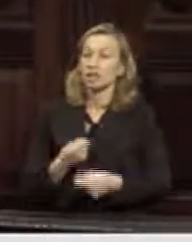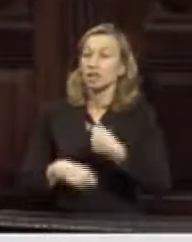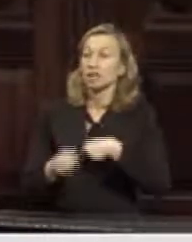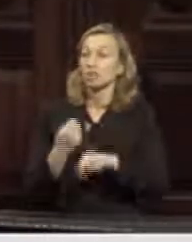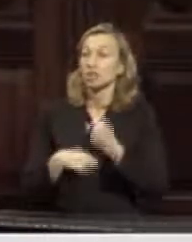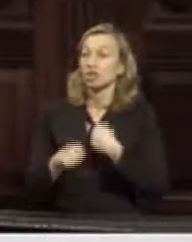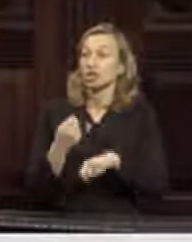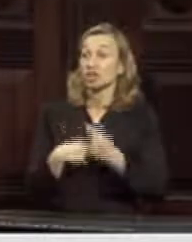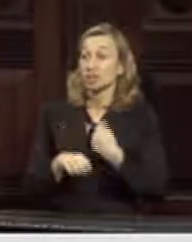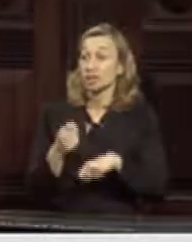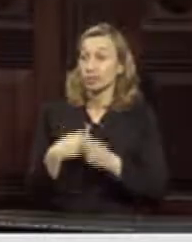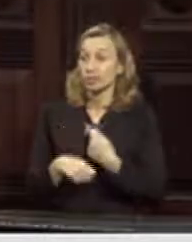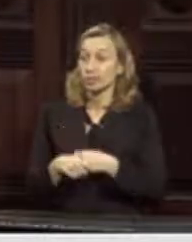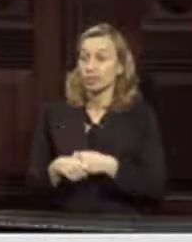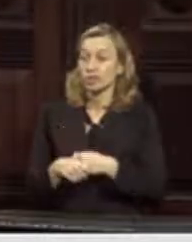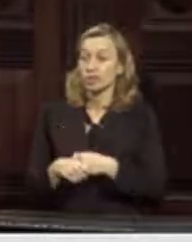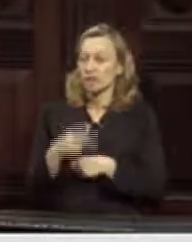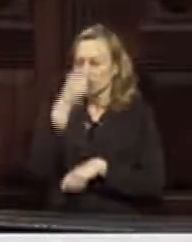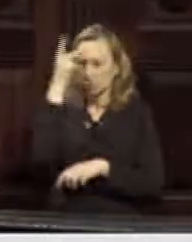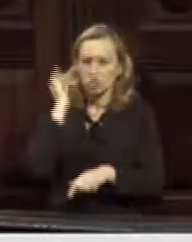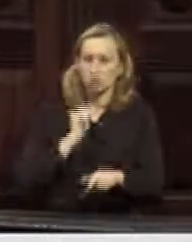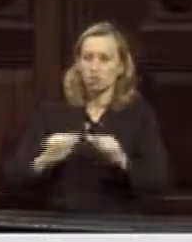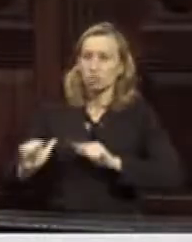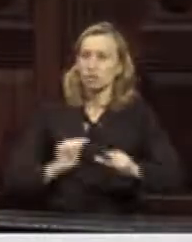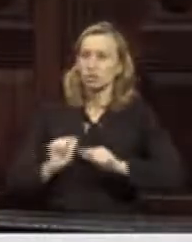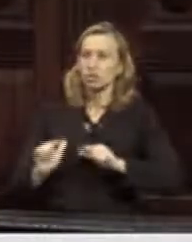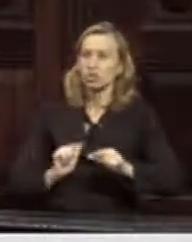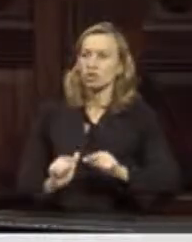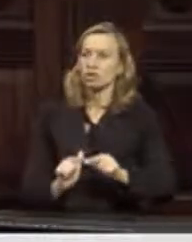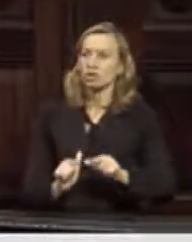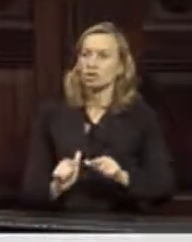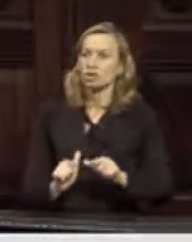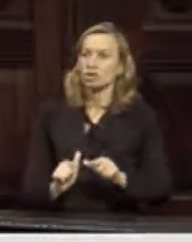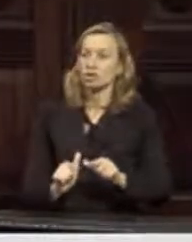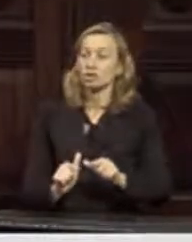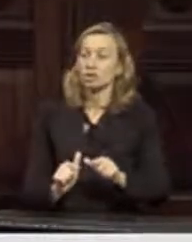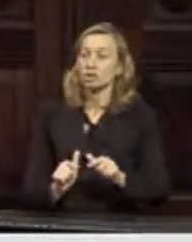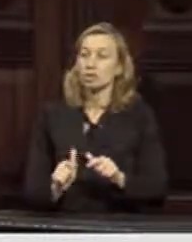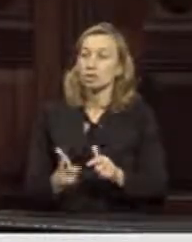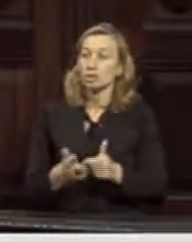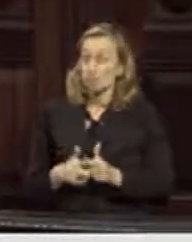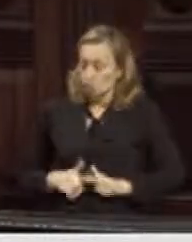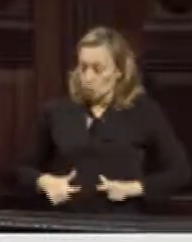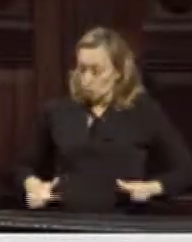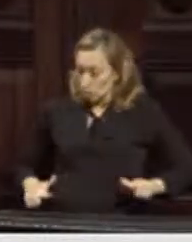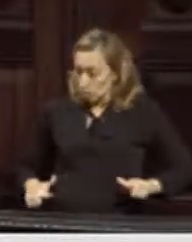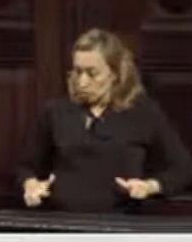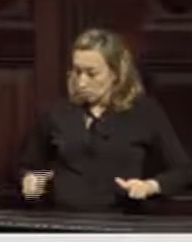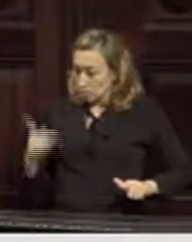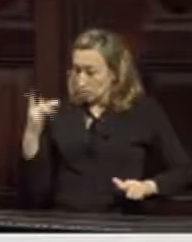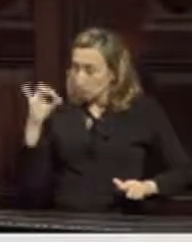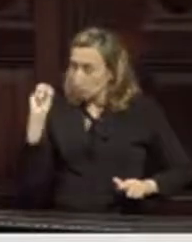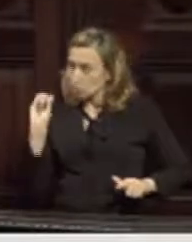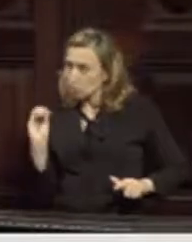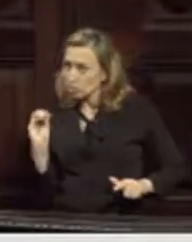duvidosos. Os trabalhadores ficam aí com um piso nacional de